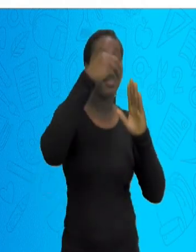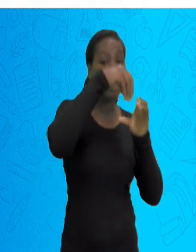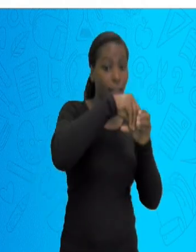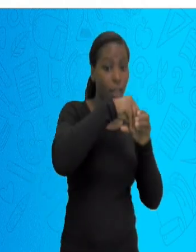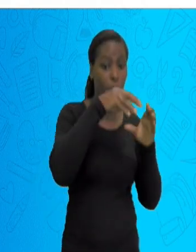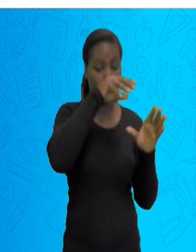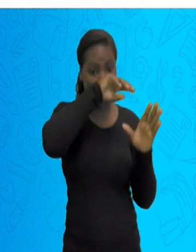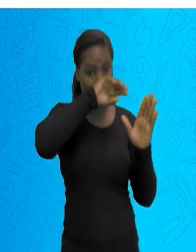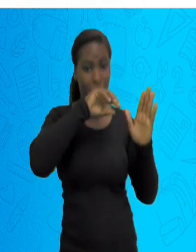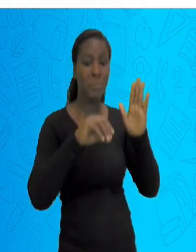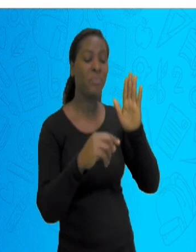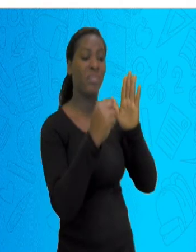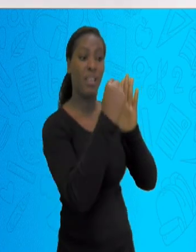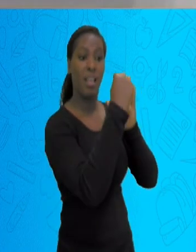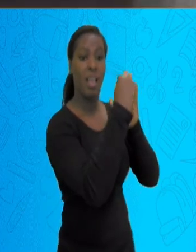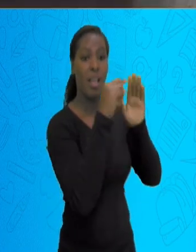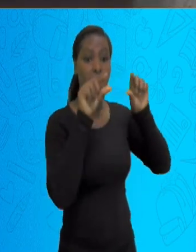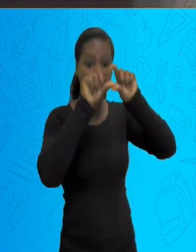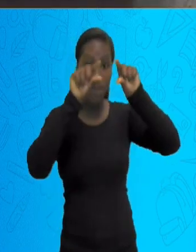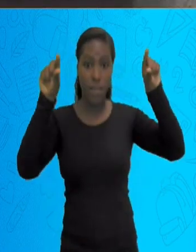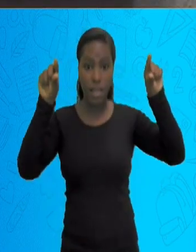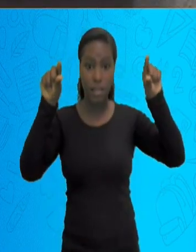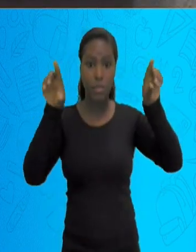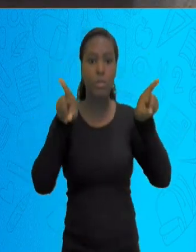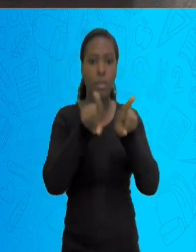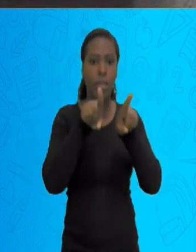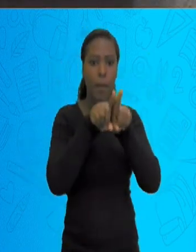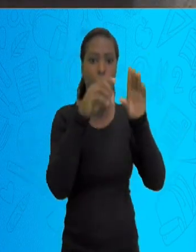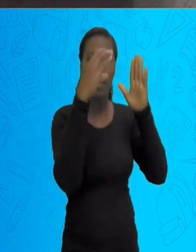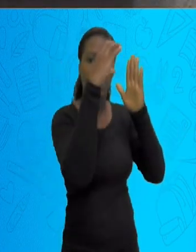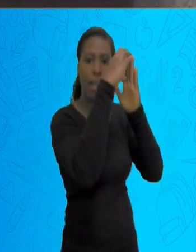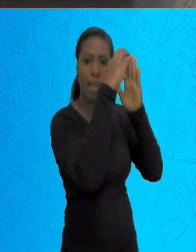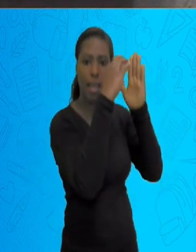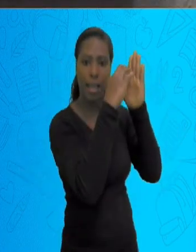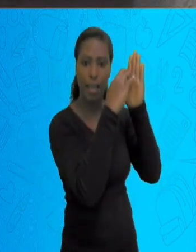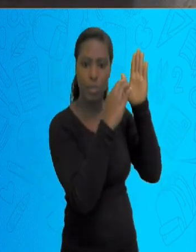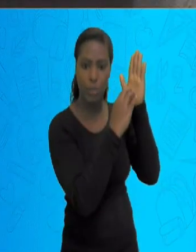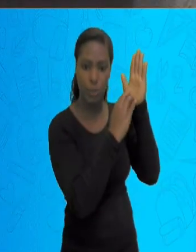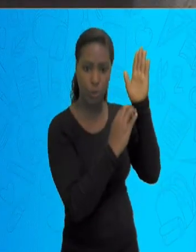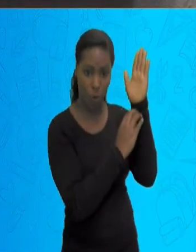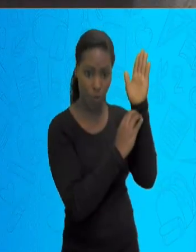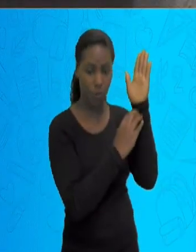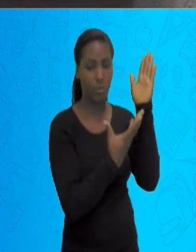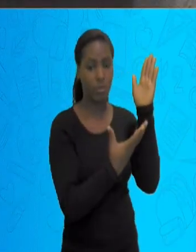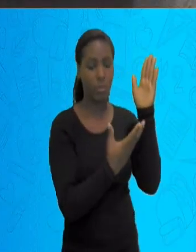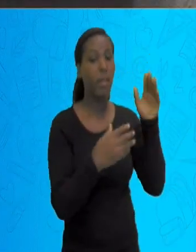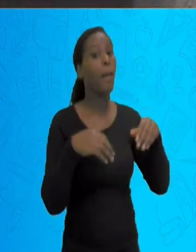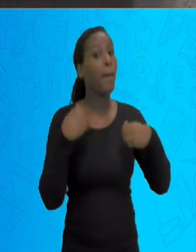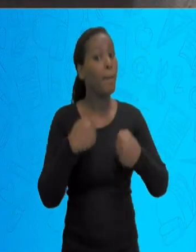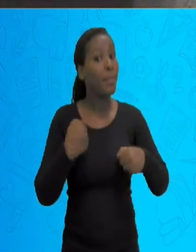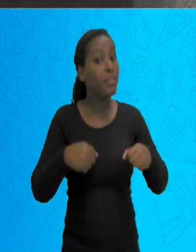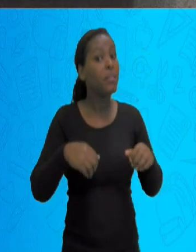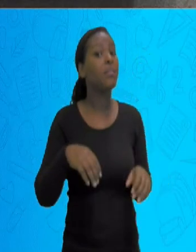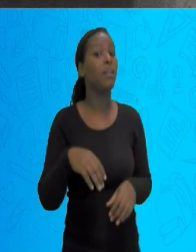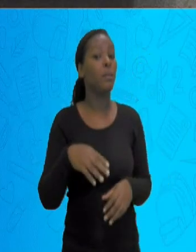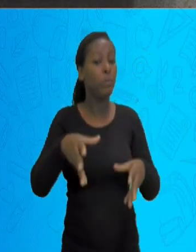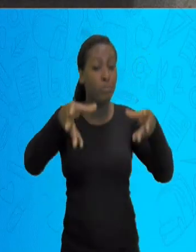de estrofes. Precisamos ter os conceitos dessas palavras bem